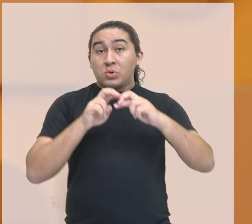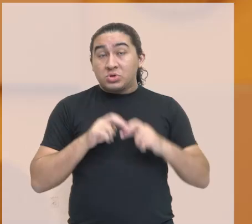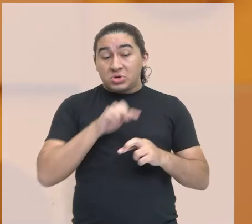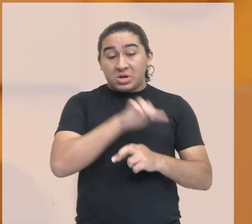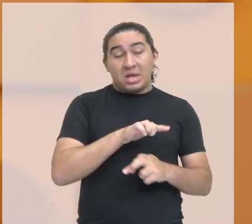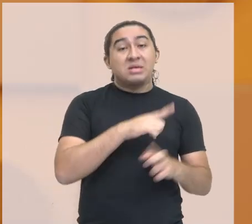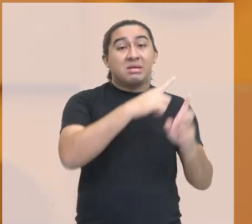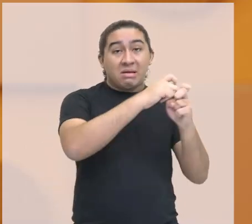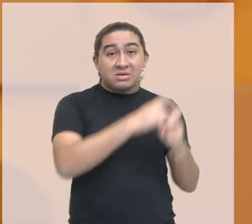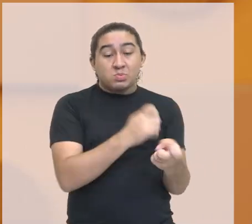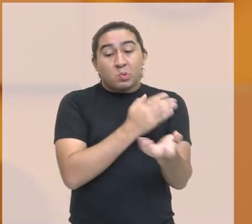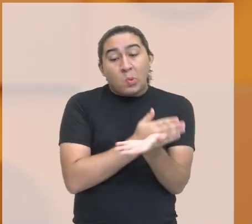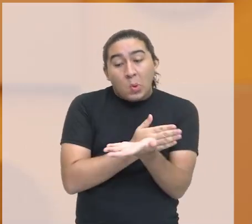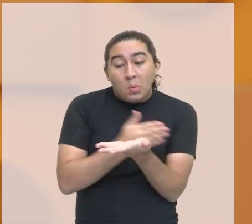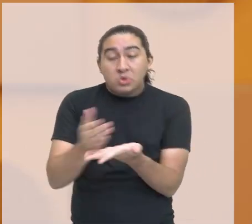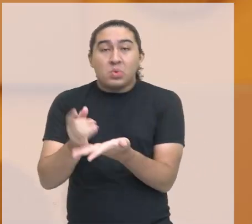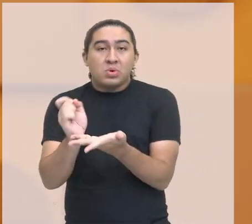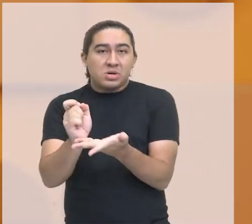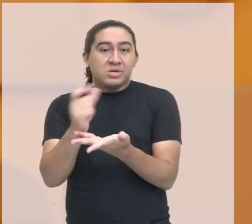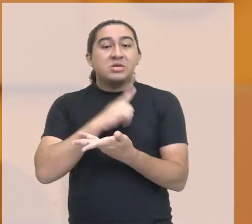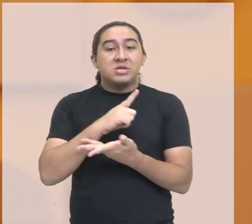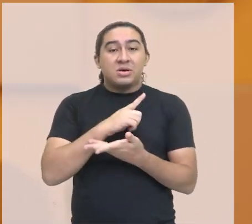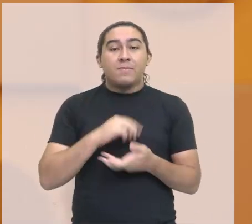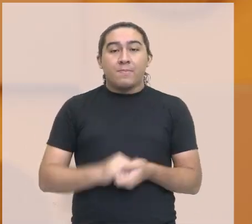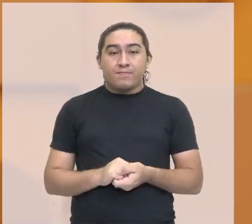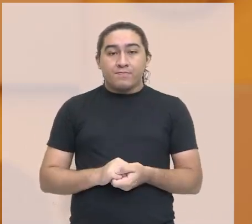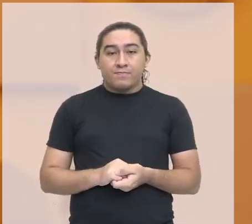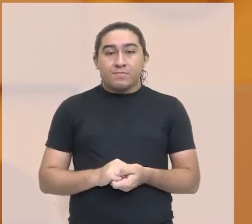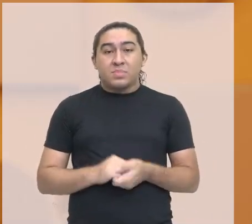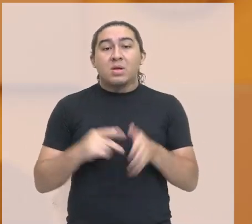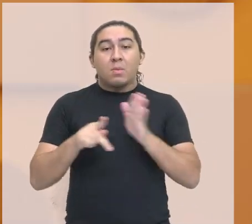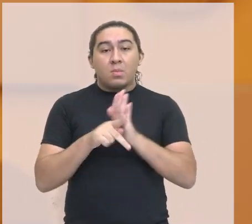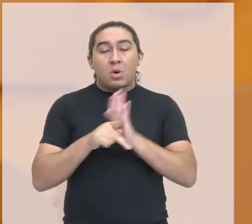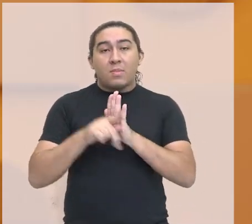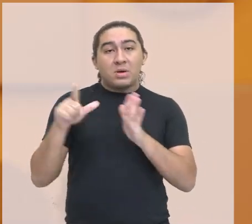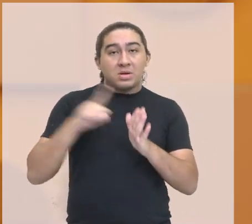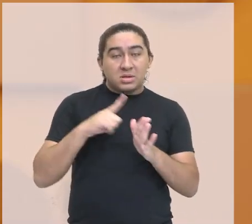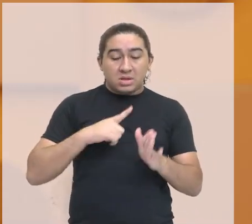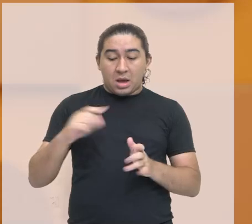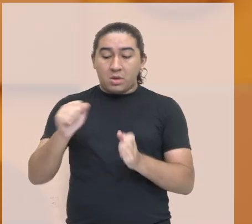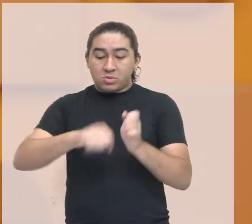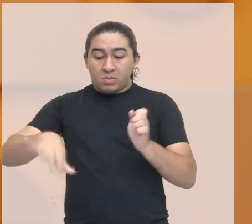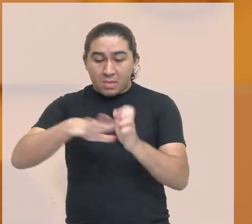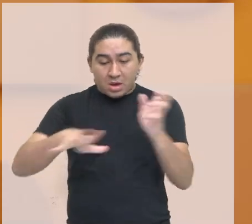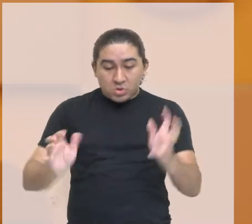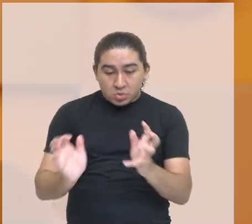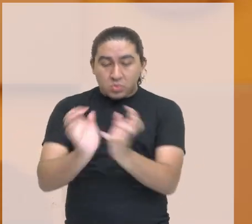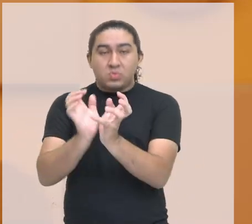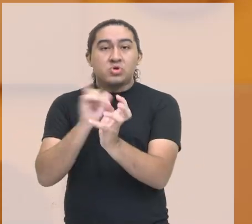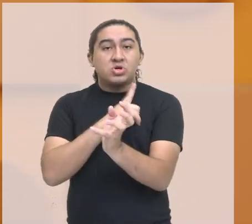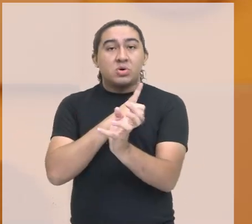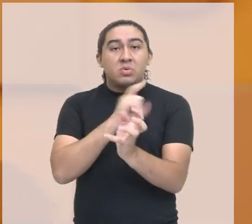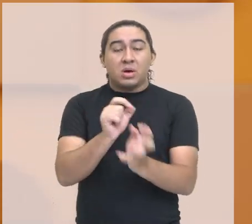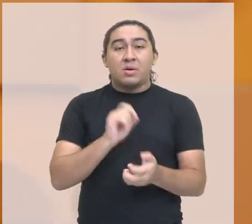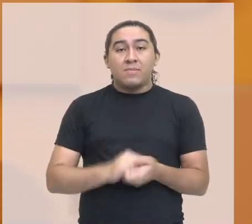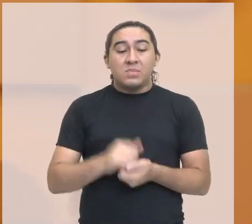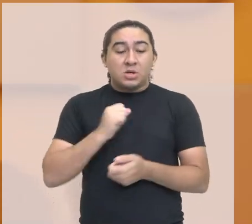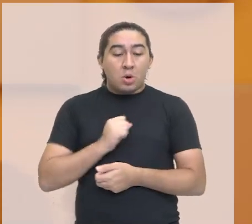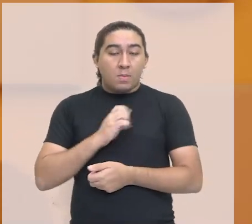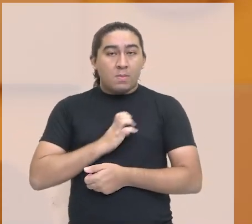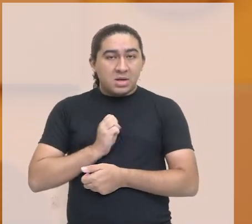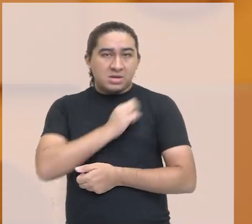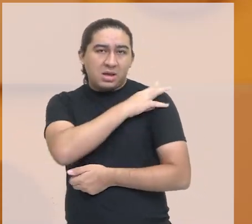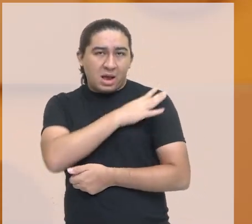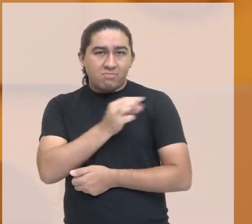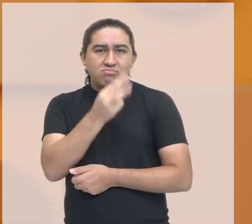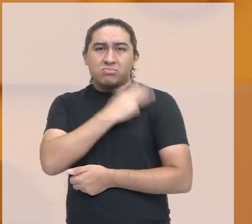então, iniciar uma campanha ali, chamada African Corps, que basicamente enviou um general, o general Rommel,